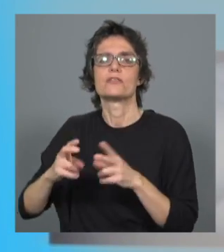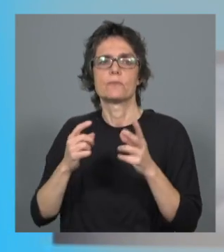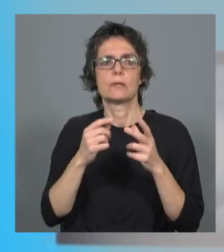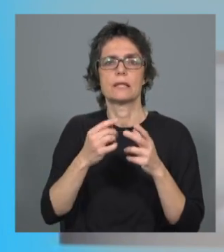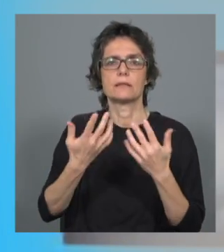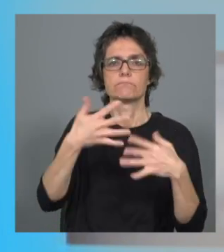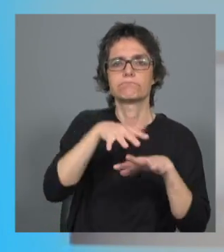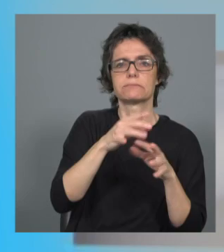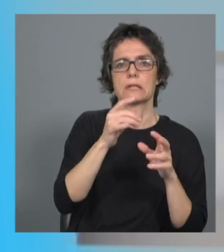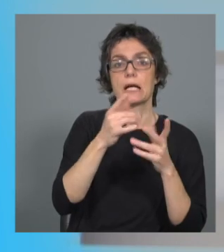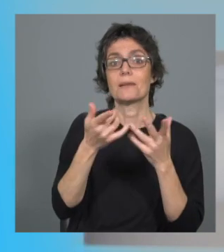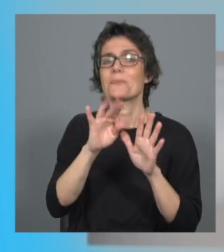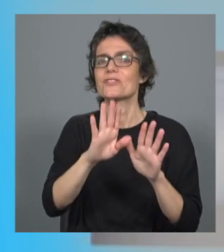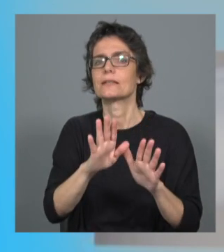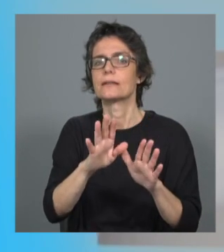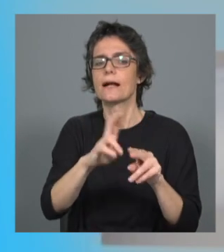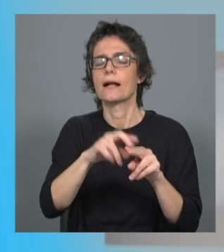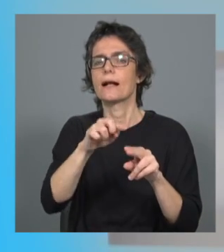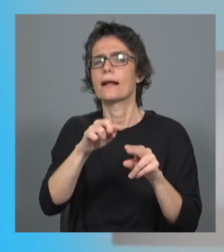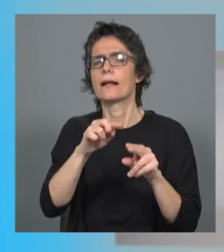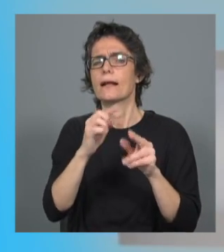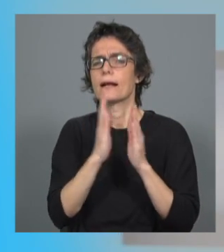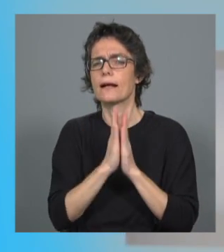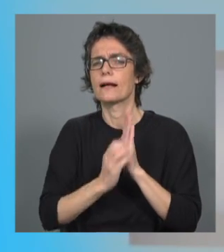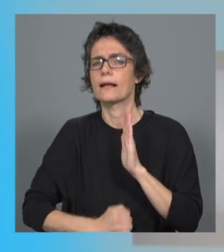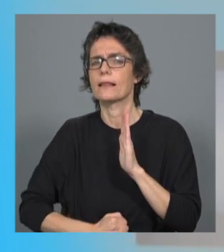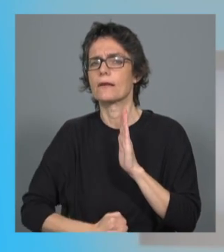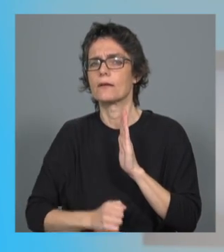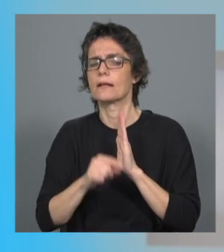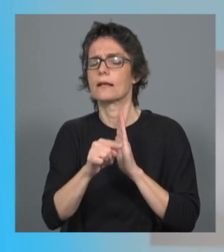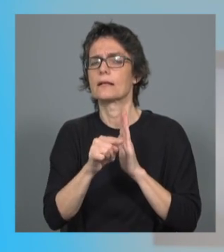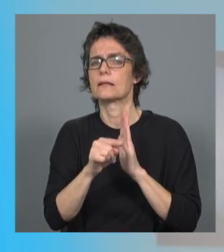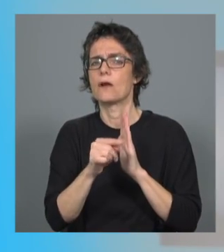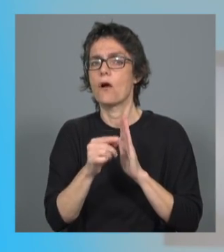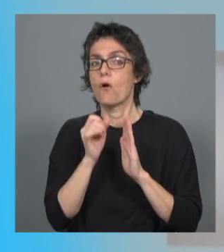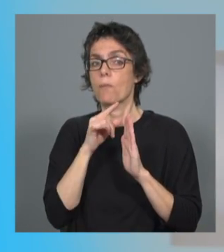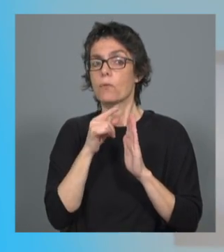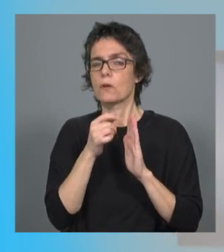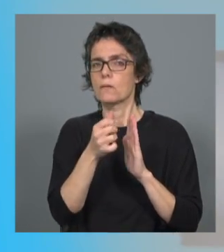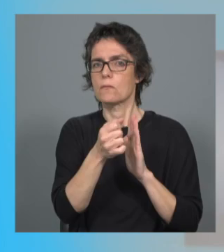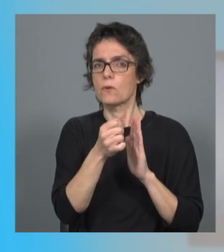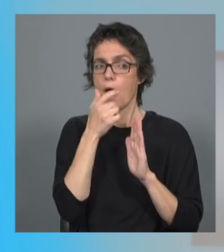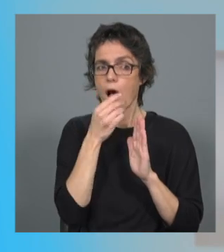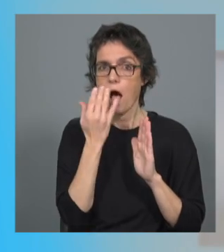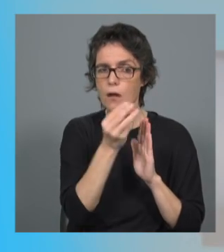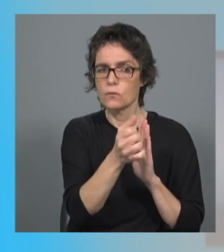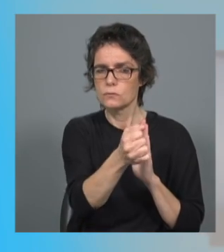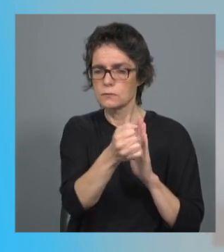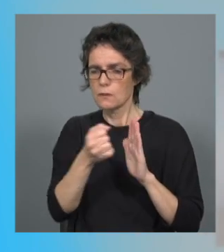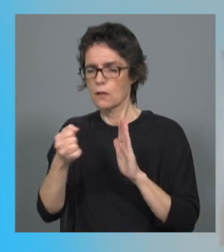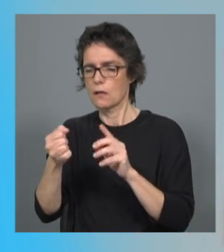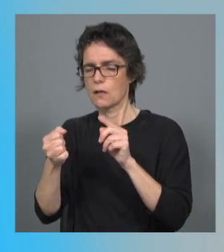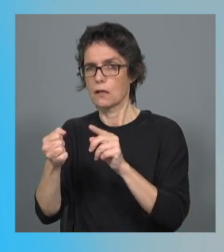da educação moral e religiosa católica há sempre esta margem grande para o aluno refletir,